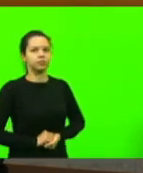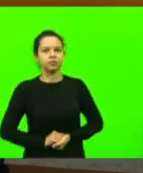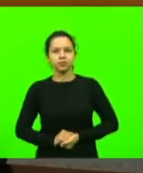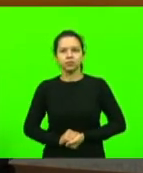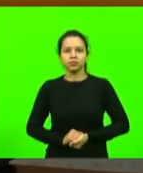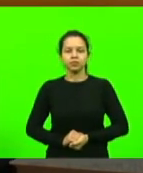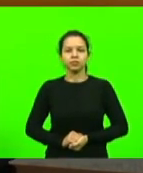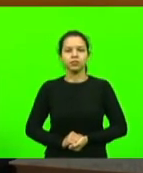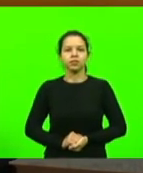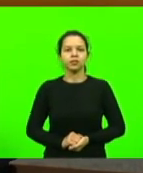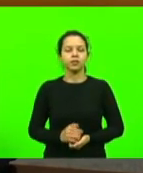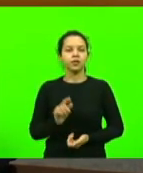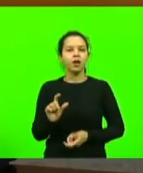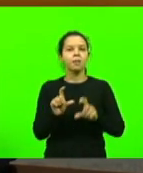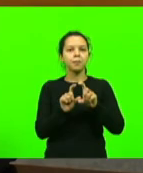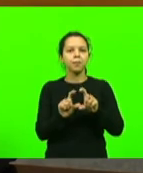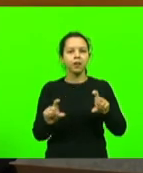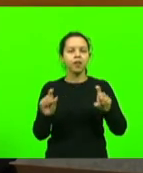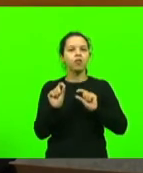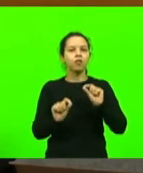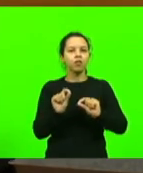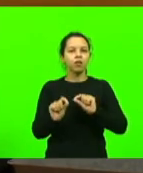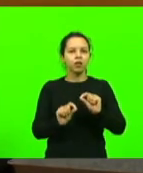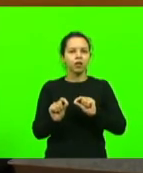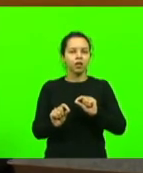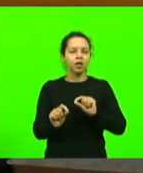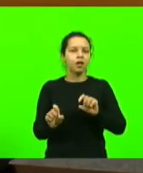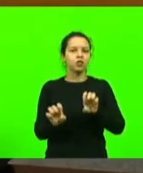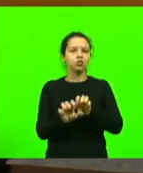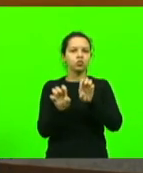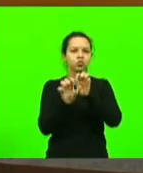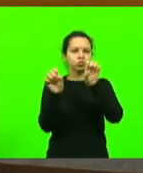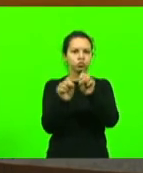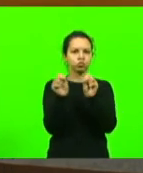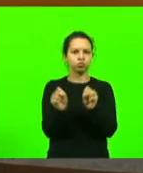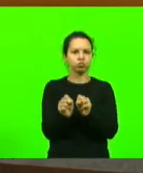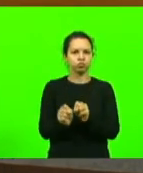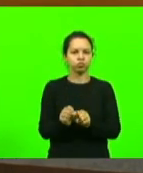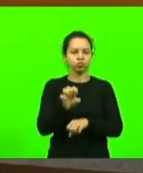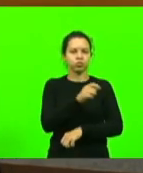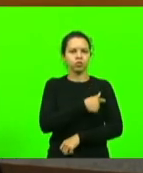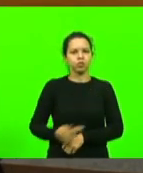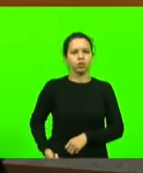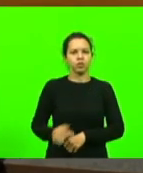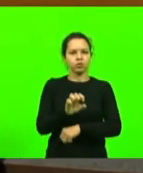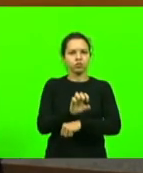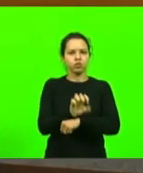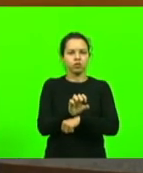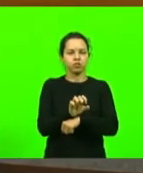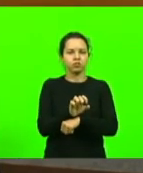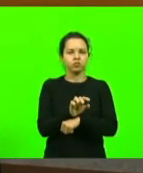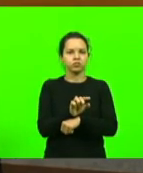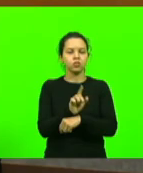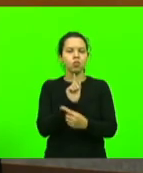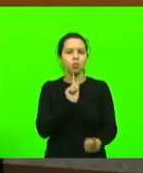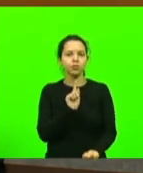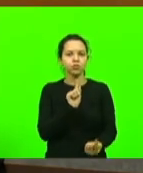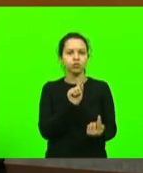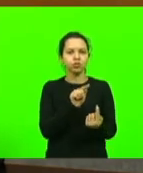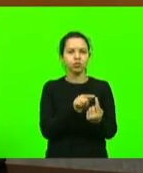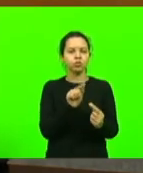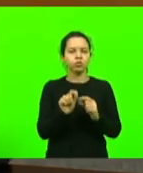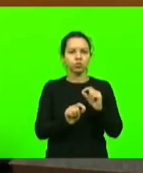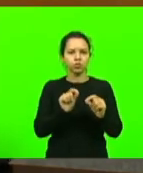a palavra é desmonte do estatuto. Objetivo é